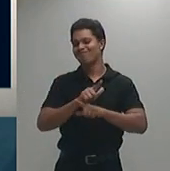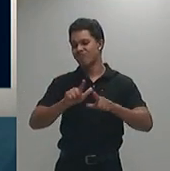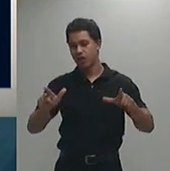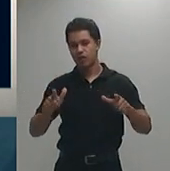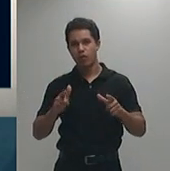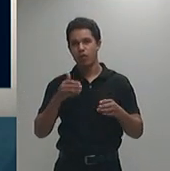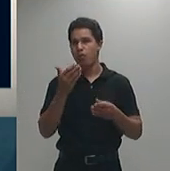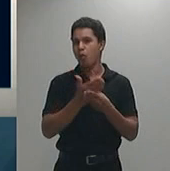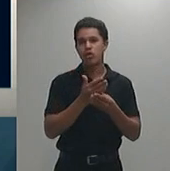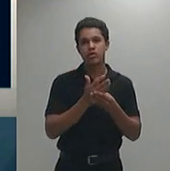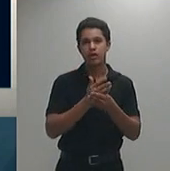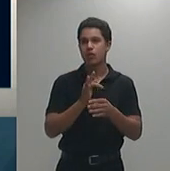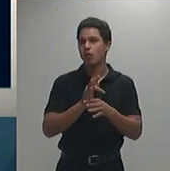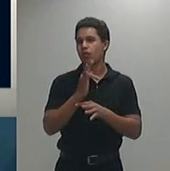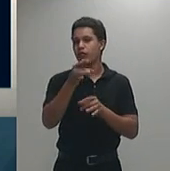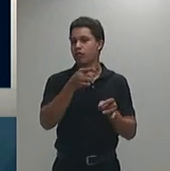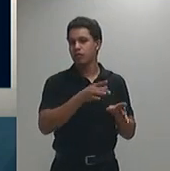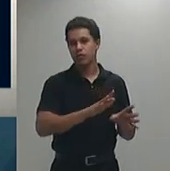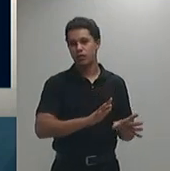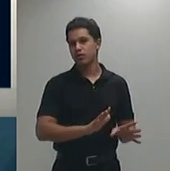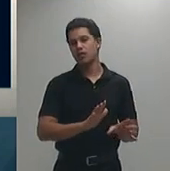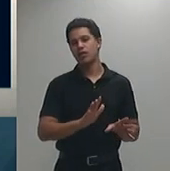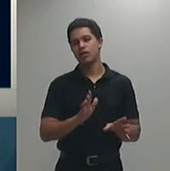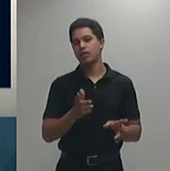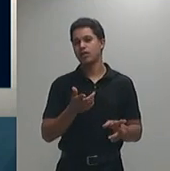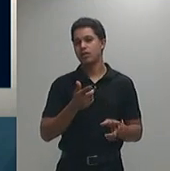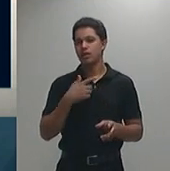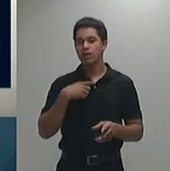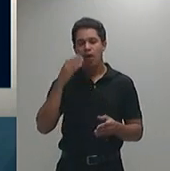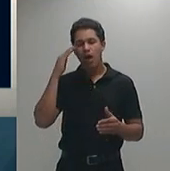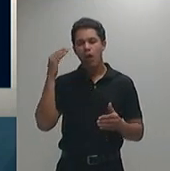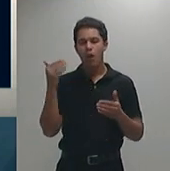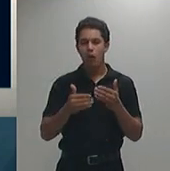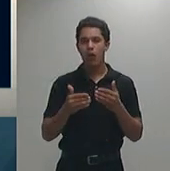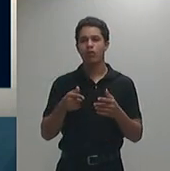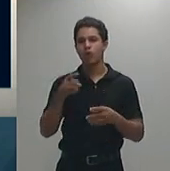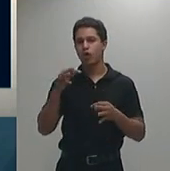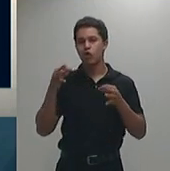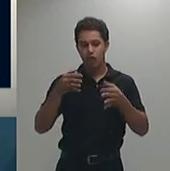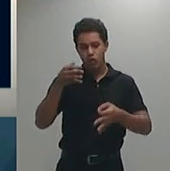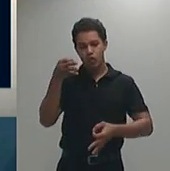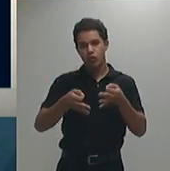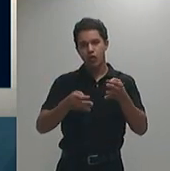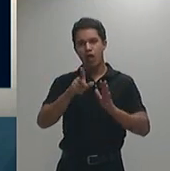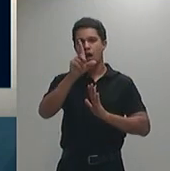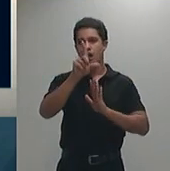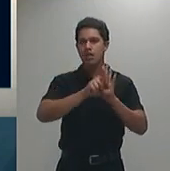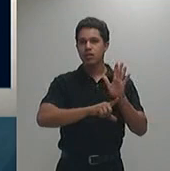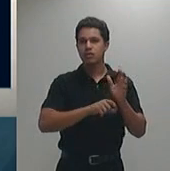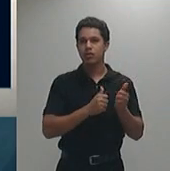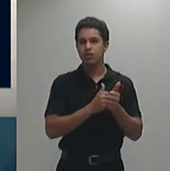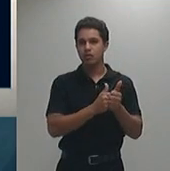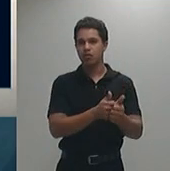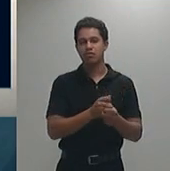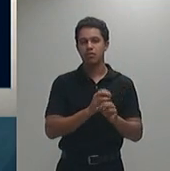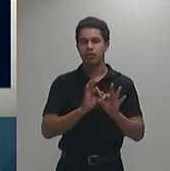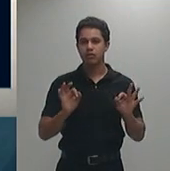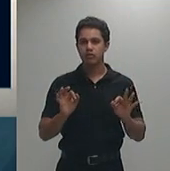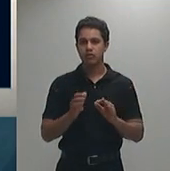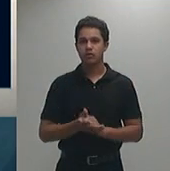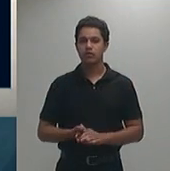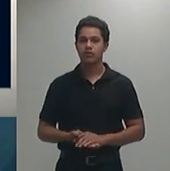estou de acordo com os processos a serem julgados não a lista dessa vez como ressaltou o ministro Hall obrigada